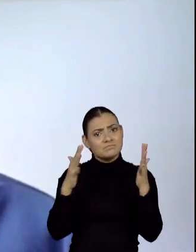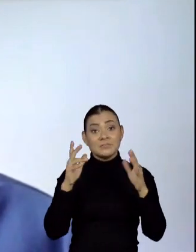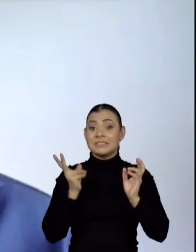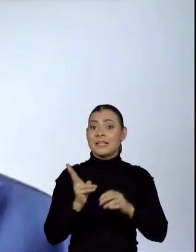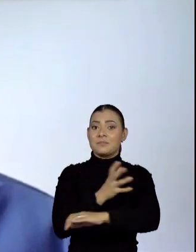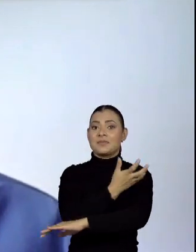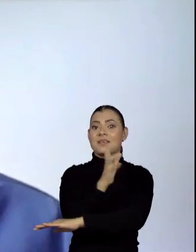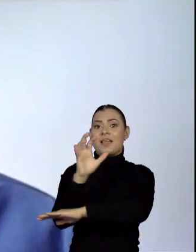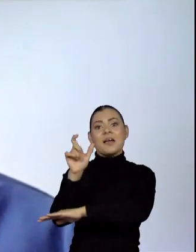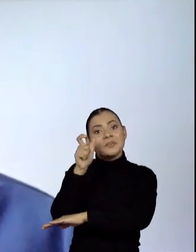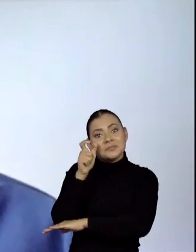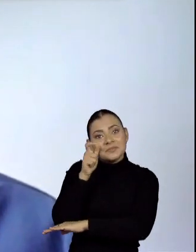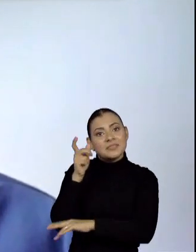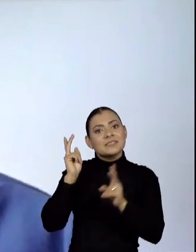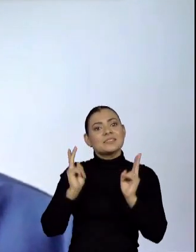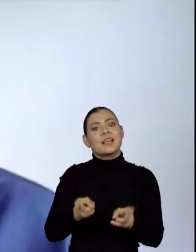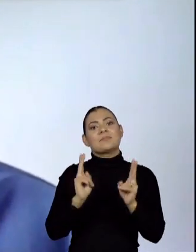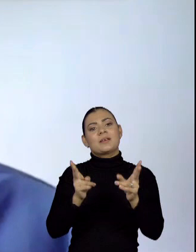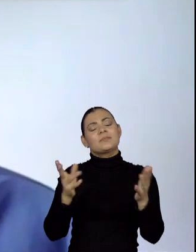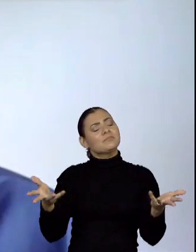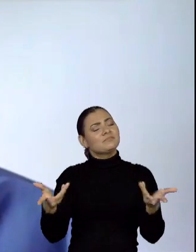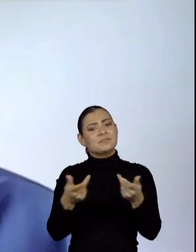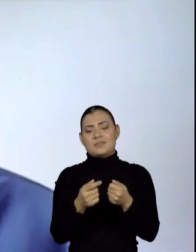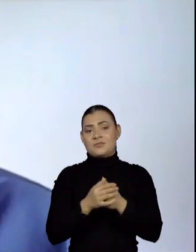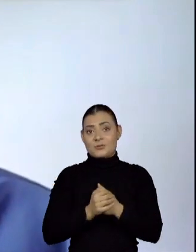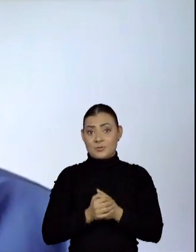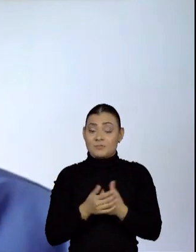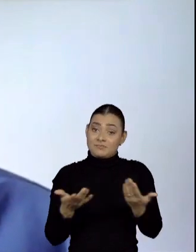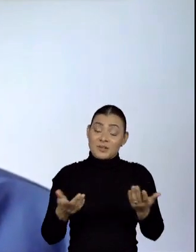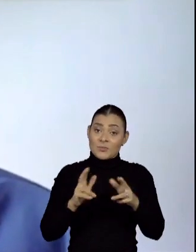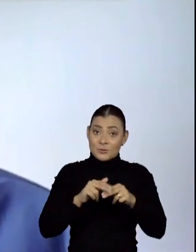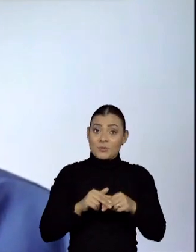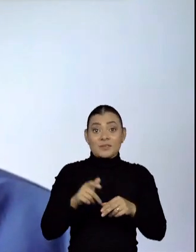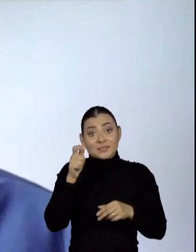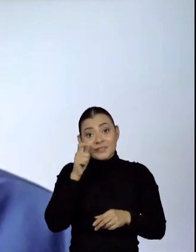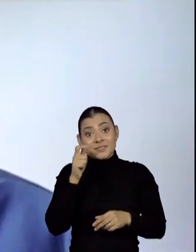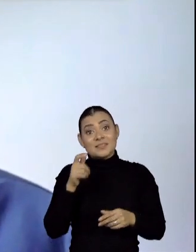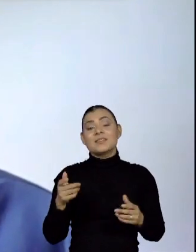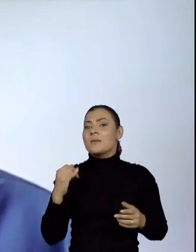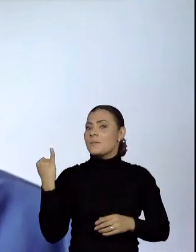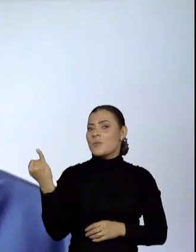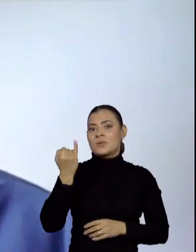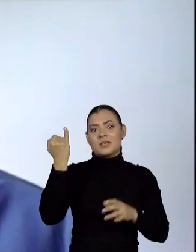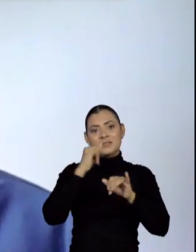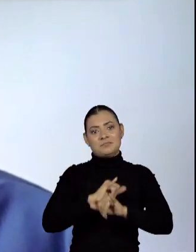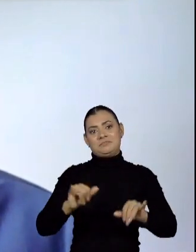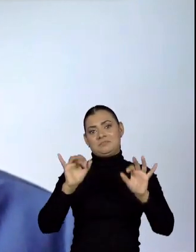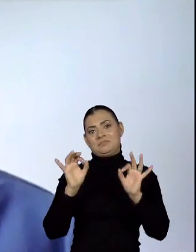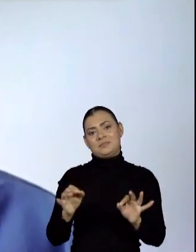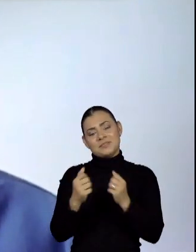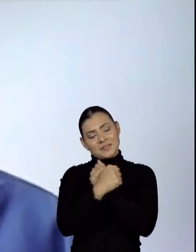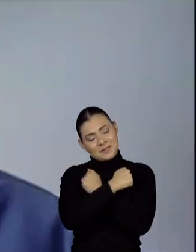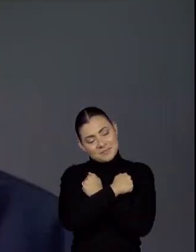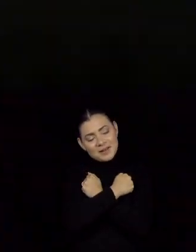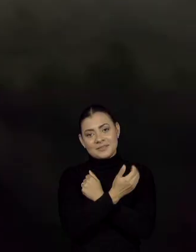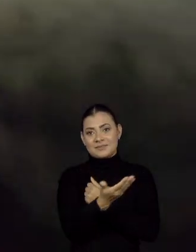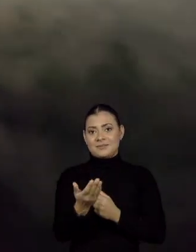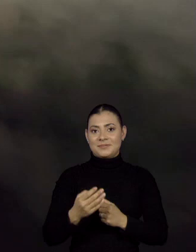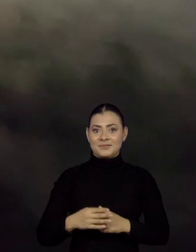Eco, olho sempre, e muito, a possibilidade de aparecer aí é muito importante para mim. Um grande abraço a